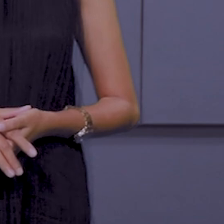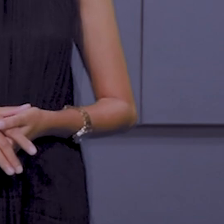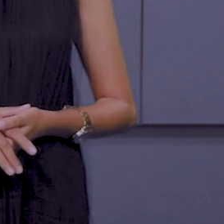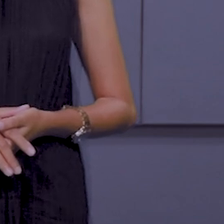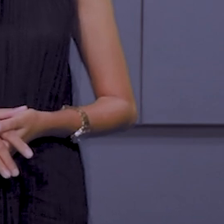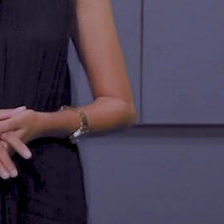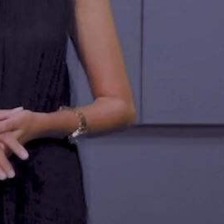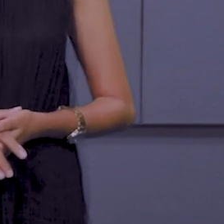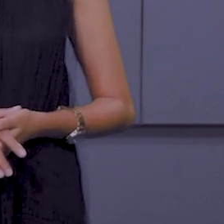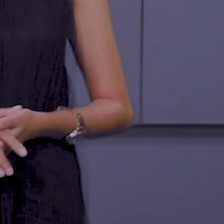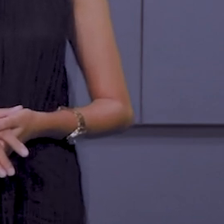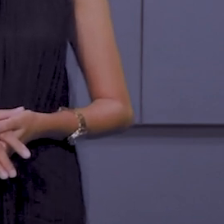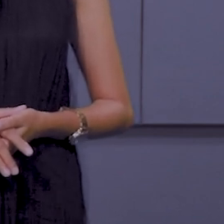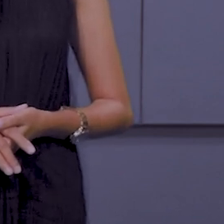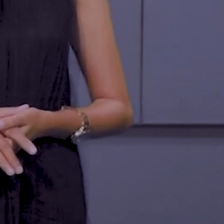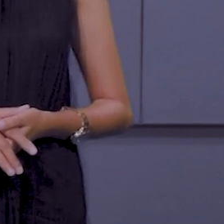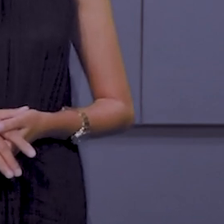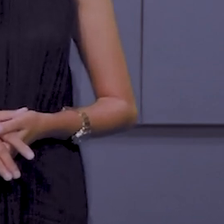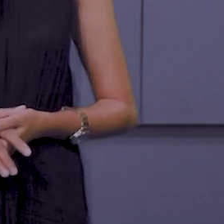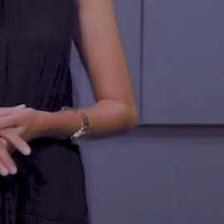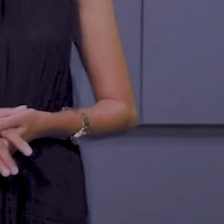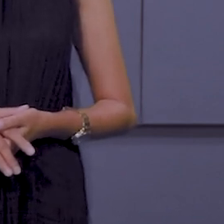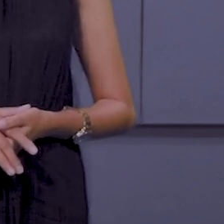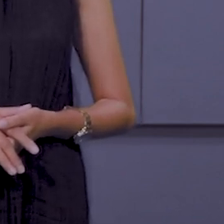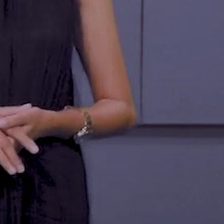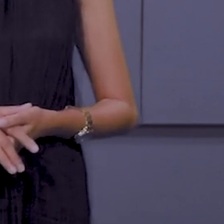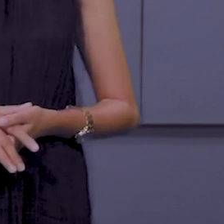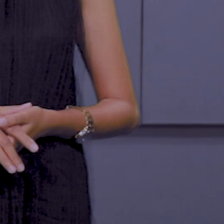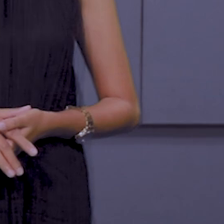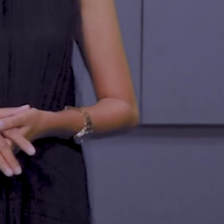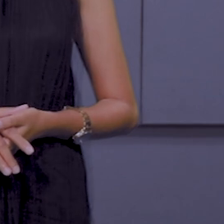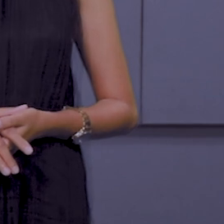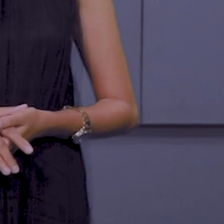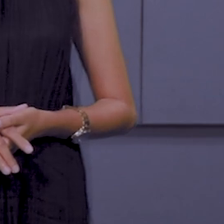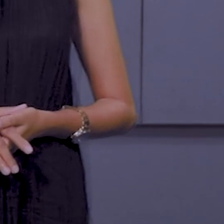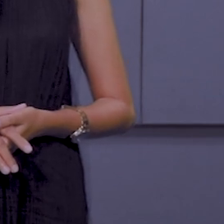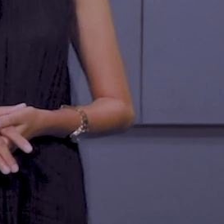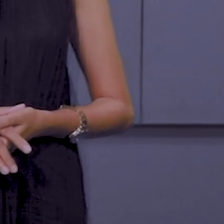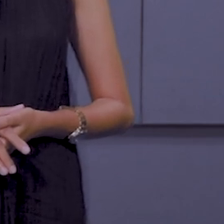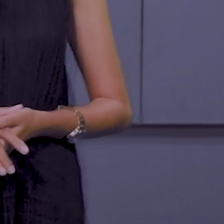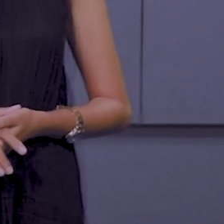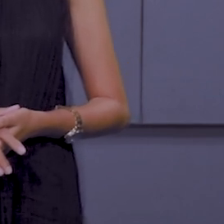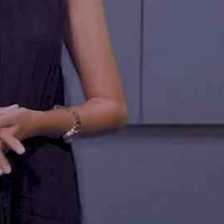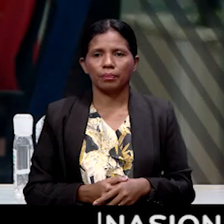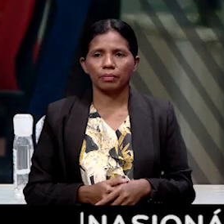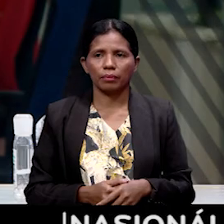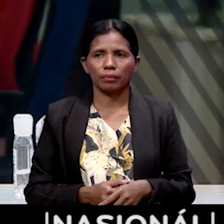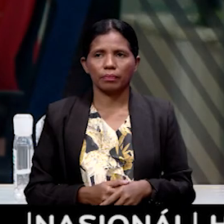Que tá lua subscribe, no hanya botão notificação, atunone ita vosira la bela con informação pom usi ami.